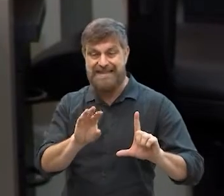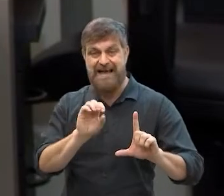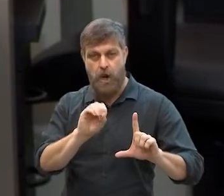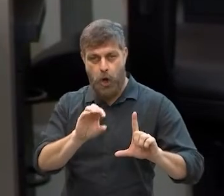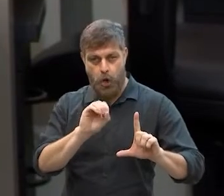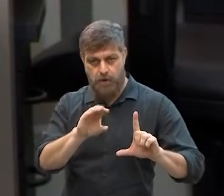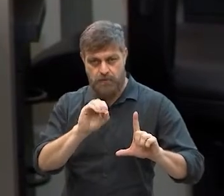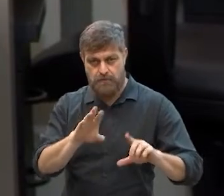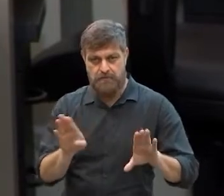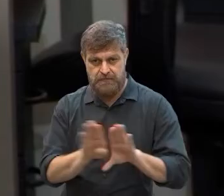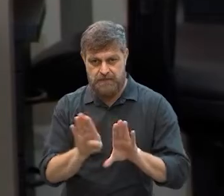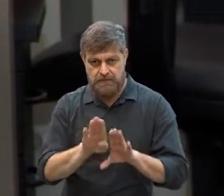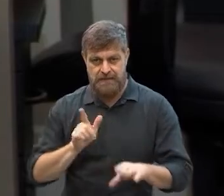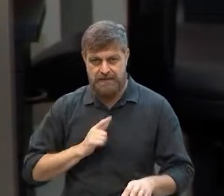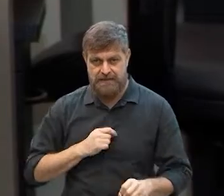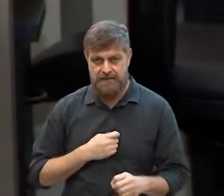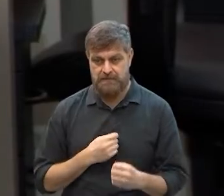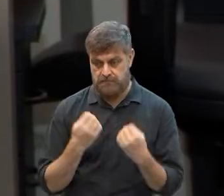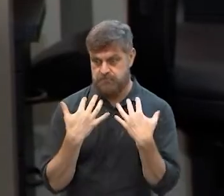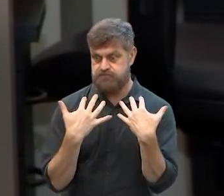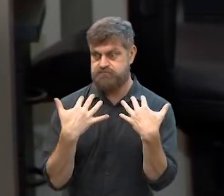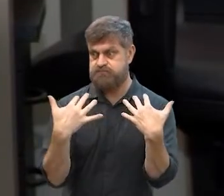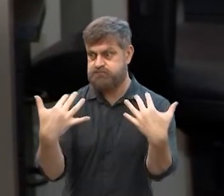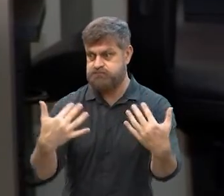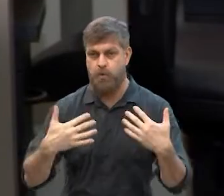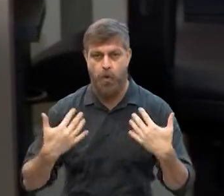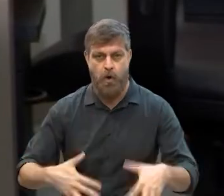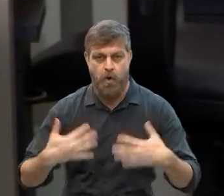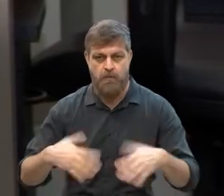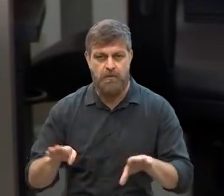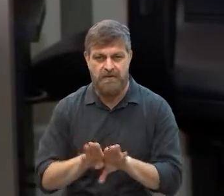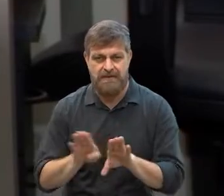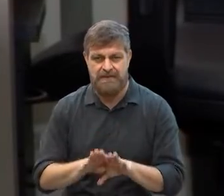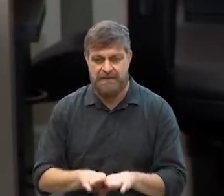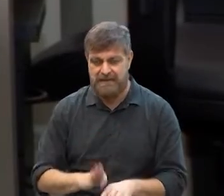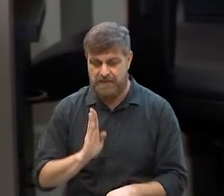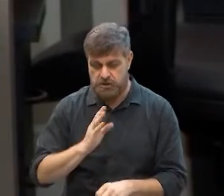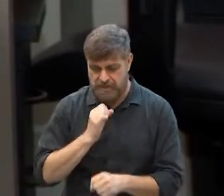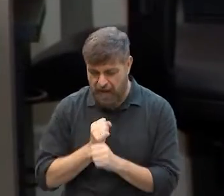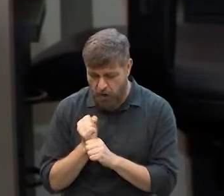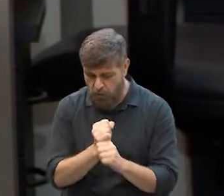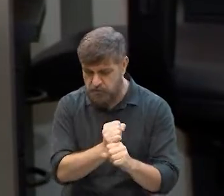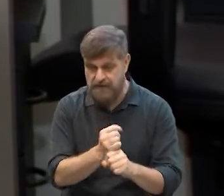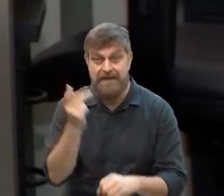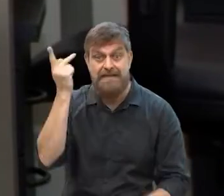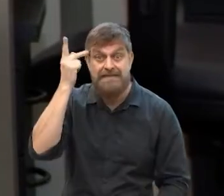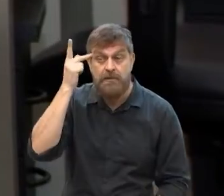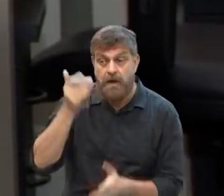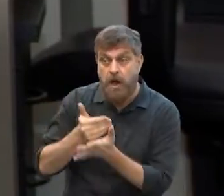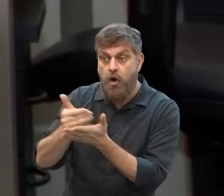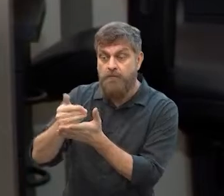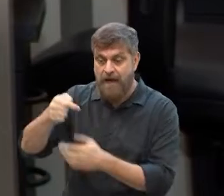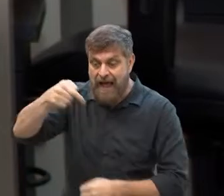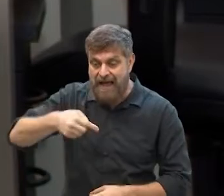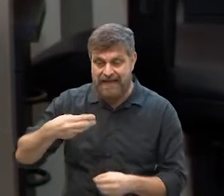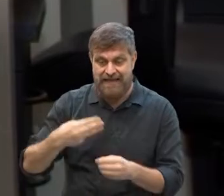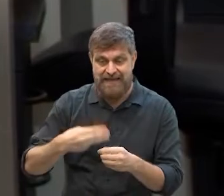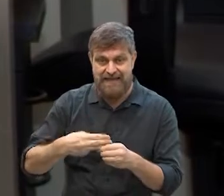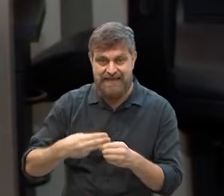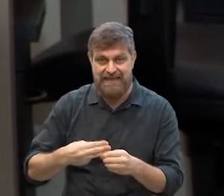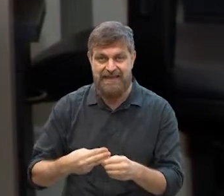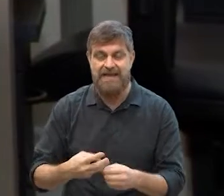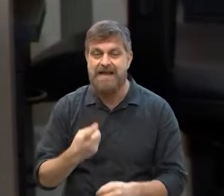televisão, então tem muita visibilidade. Tem acontecido no Rio há alguns anos, começou agora em São Paulo e a terceira cidade a receber